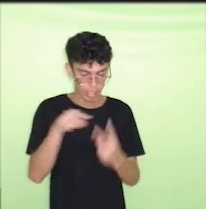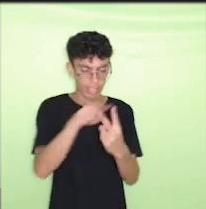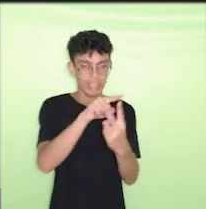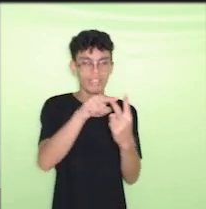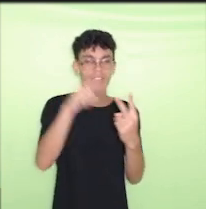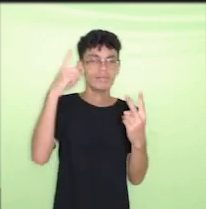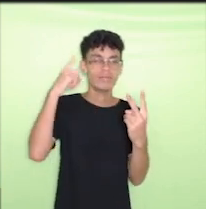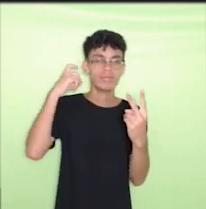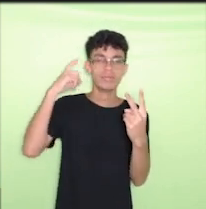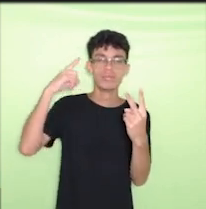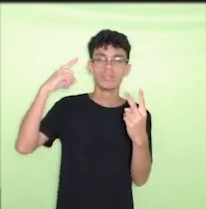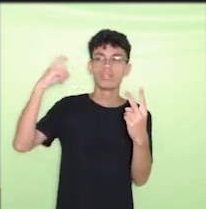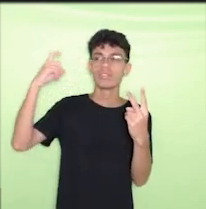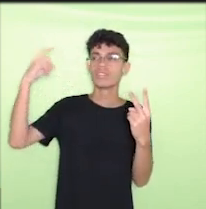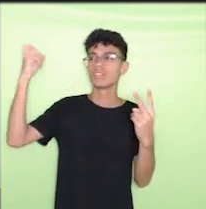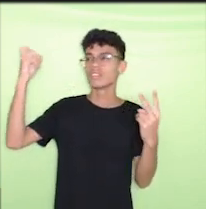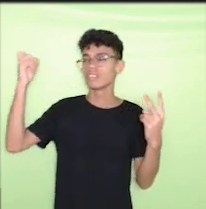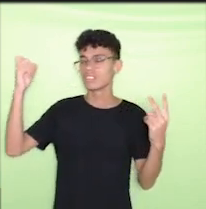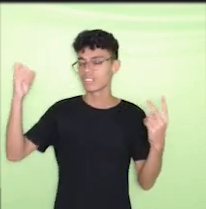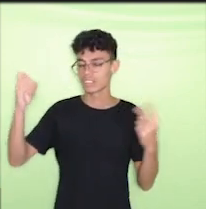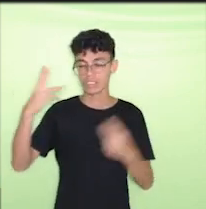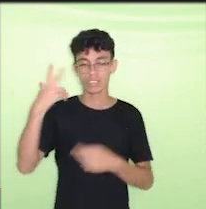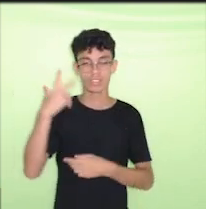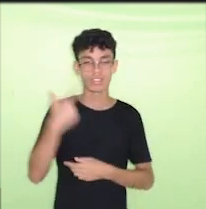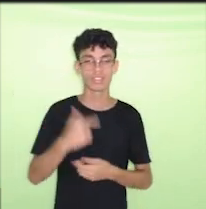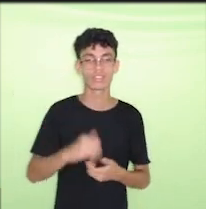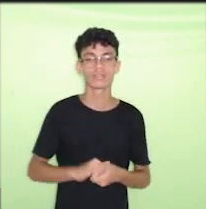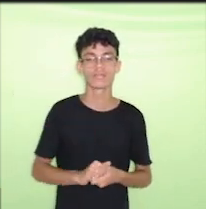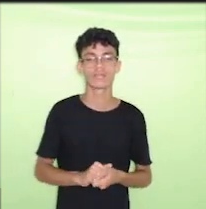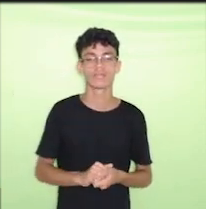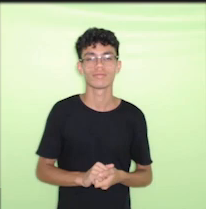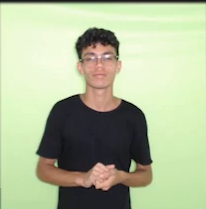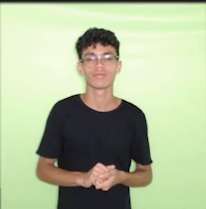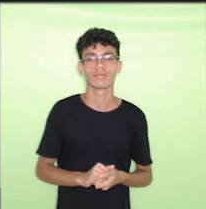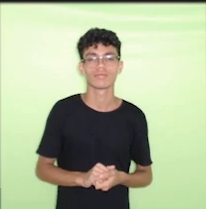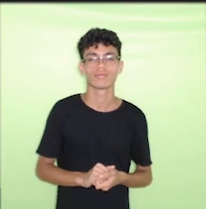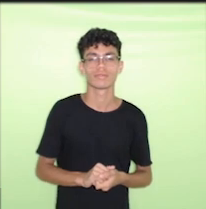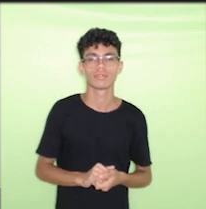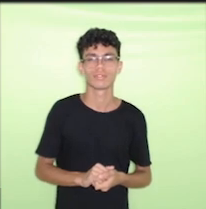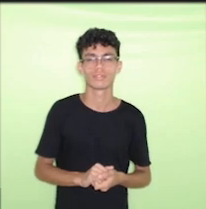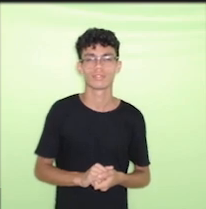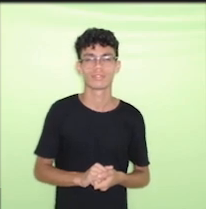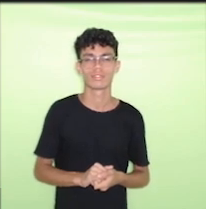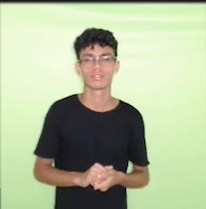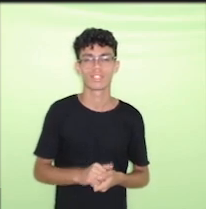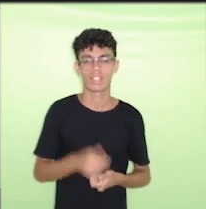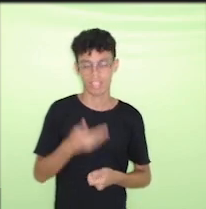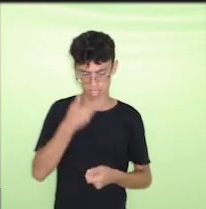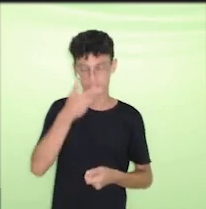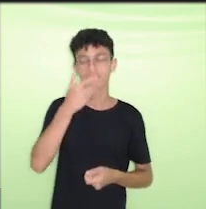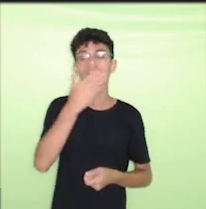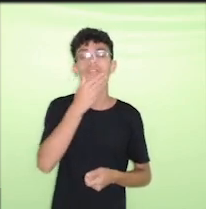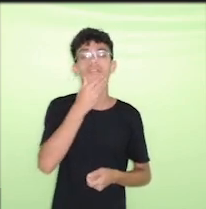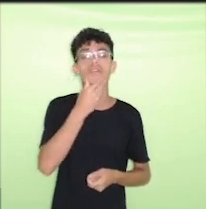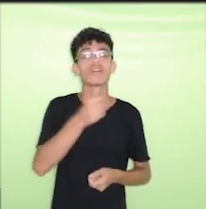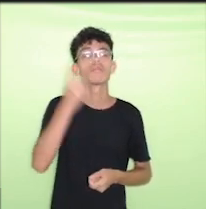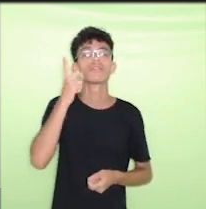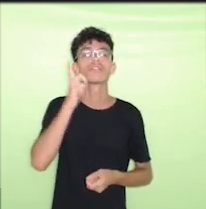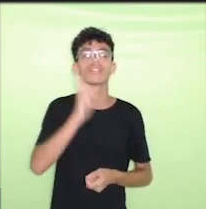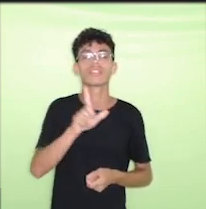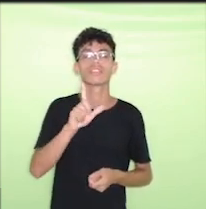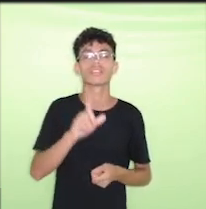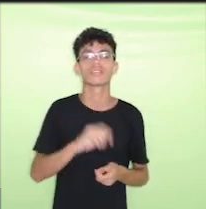zeta começa gradativamente seu ritmo normal. Não é magnífico que a cabeça do homem tenha